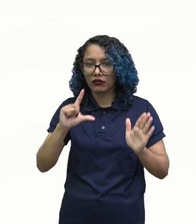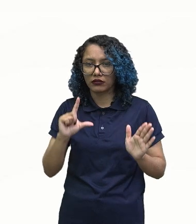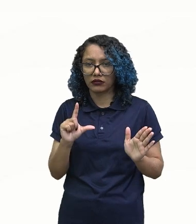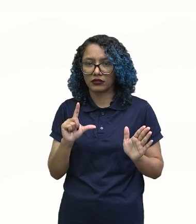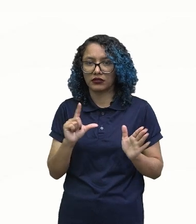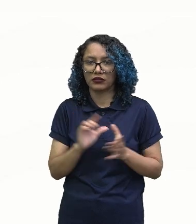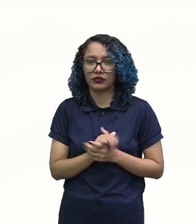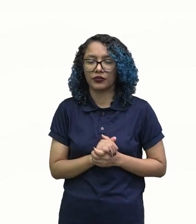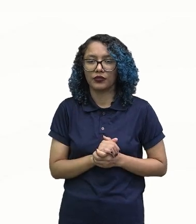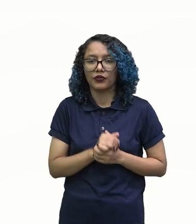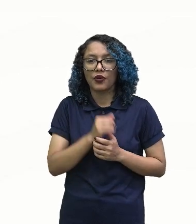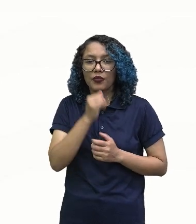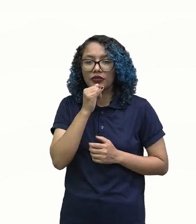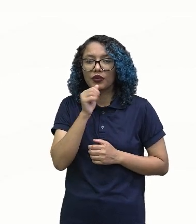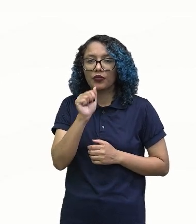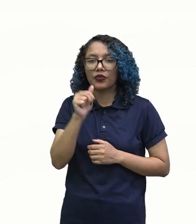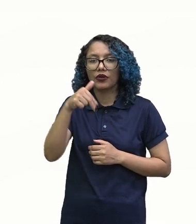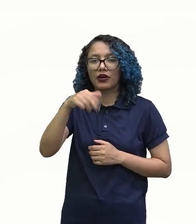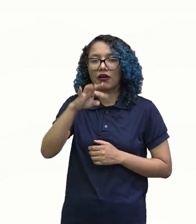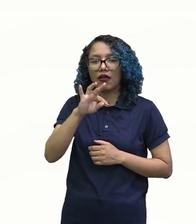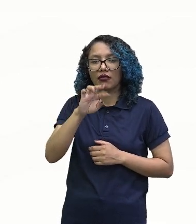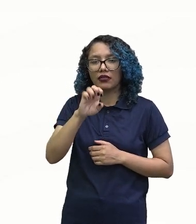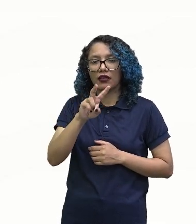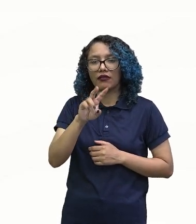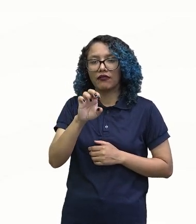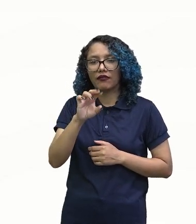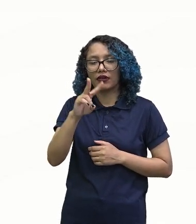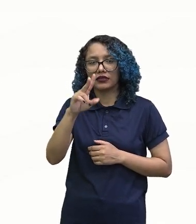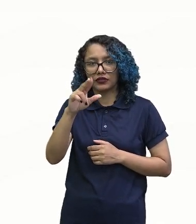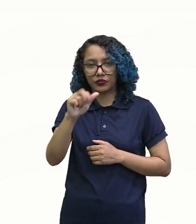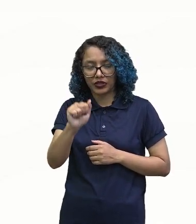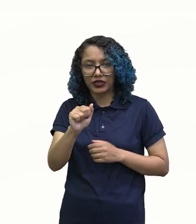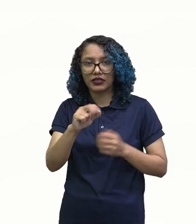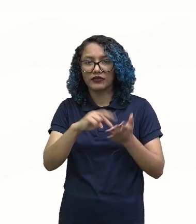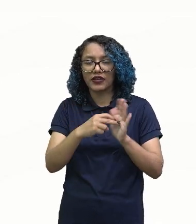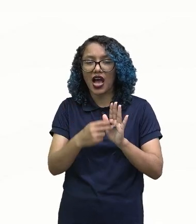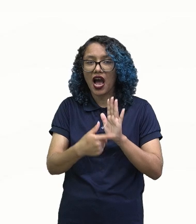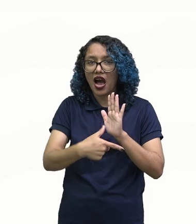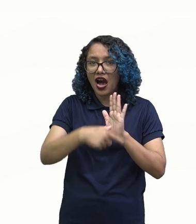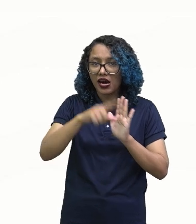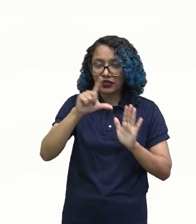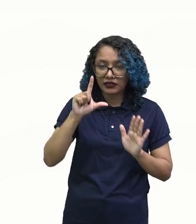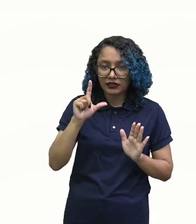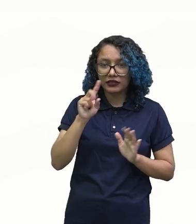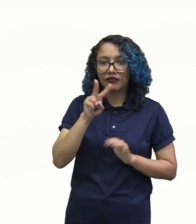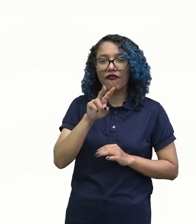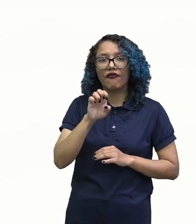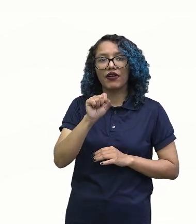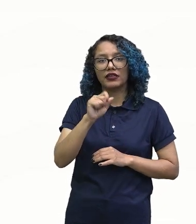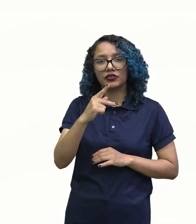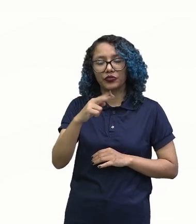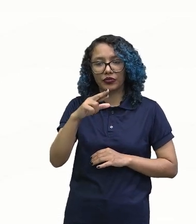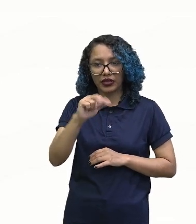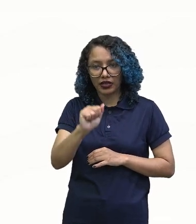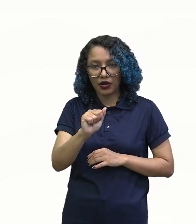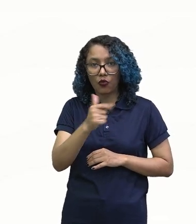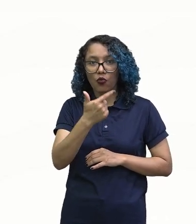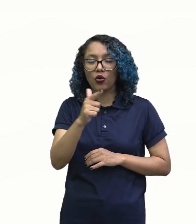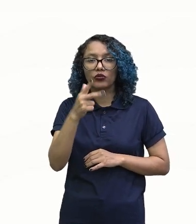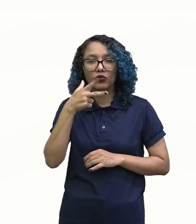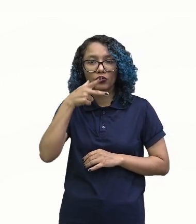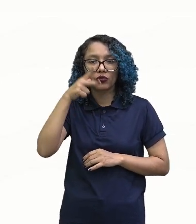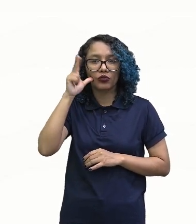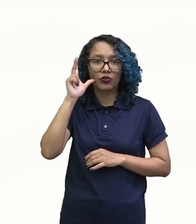Quando eu digo antivéspera, ou seja, é antes da véspera. Anteontem é antes de ontem. É um